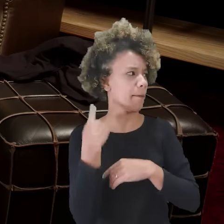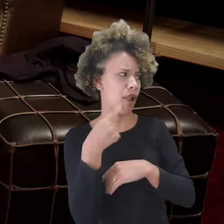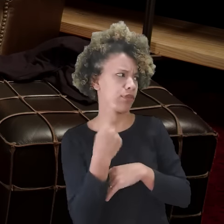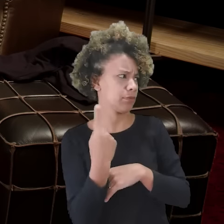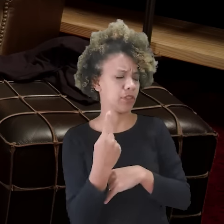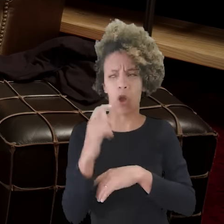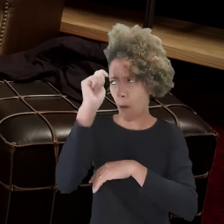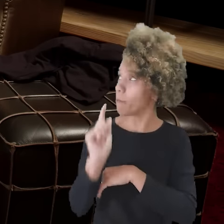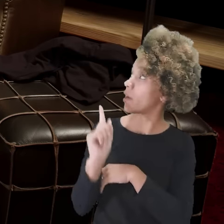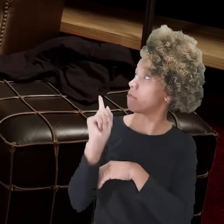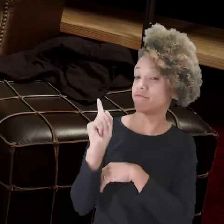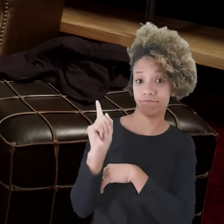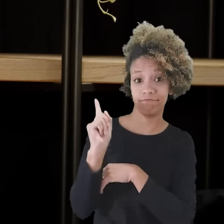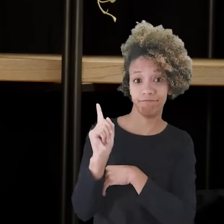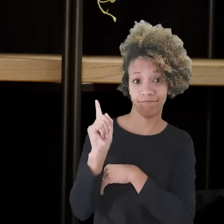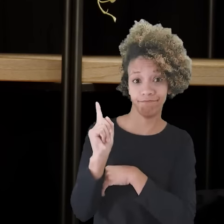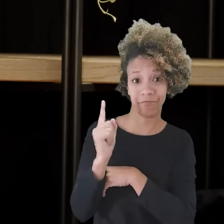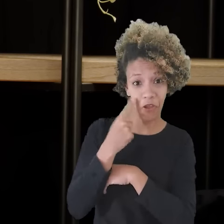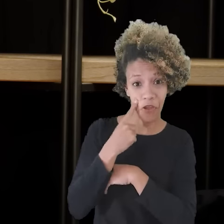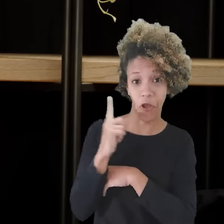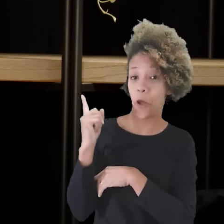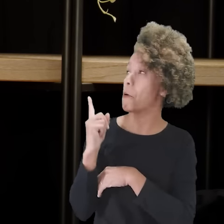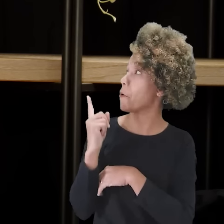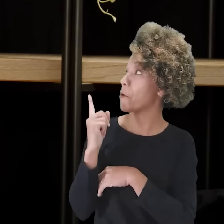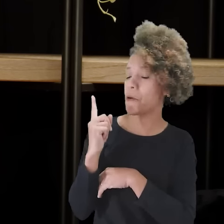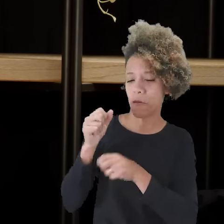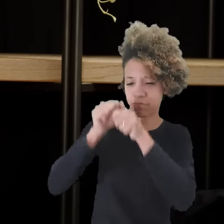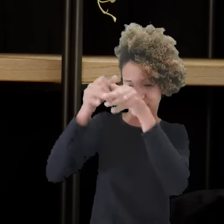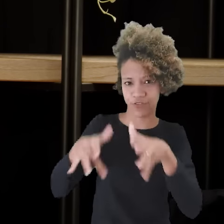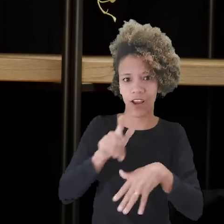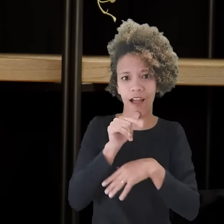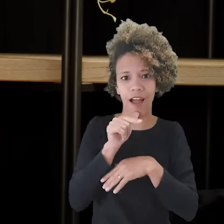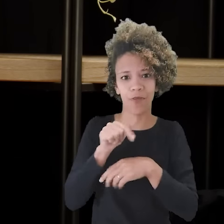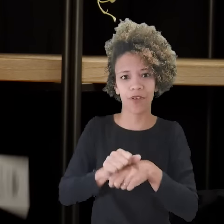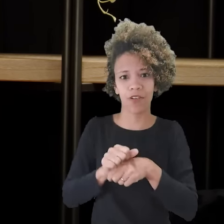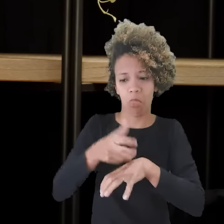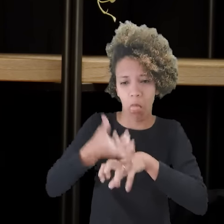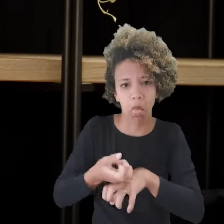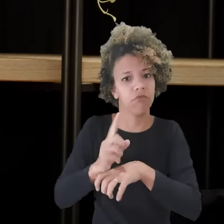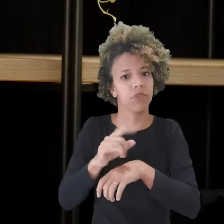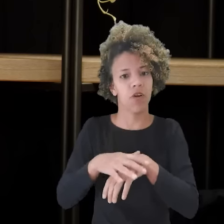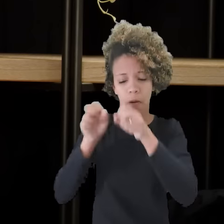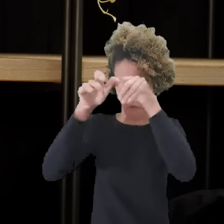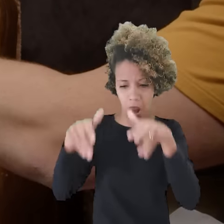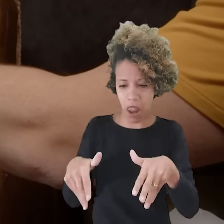é maluquice tá vendo esse boné aqui oh oh o que acontece com esse boné ó a água não fica